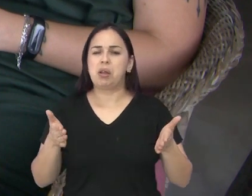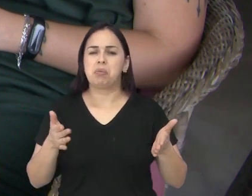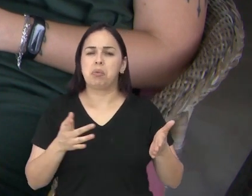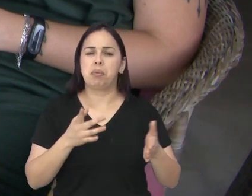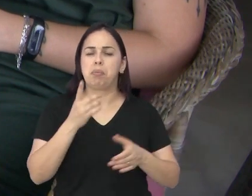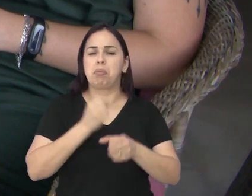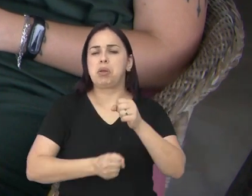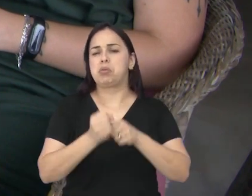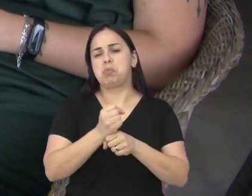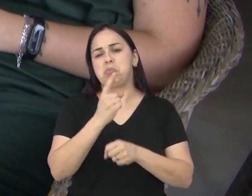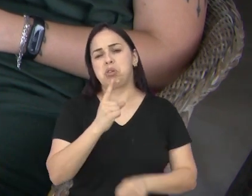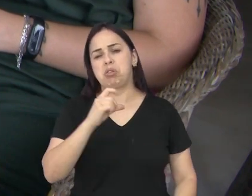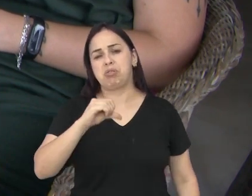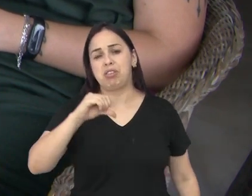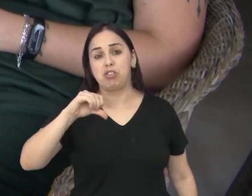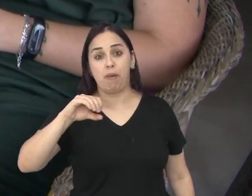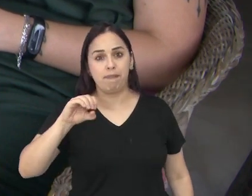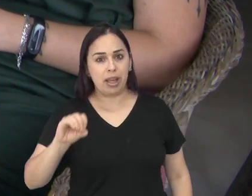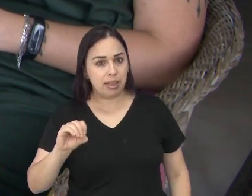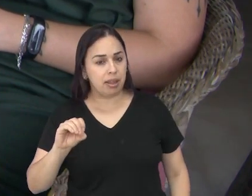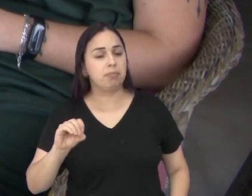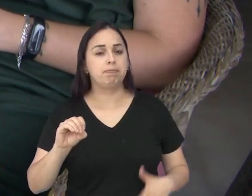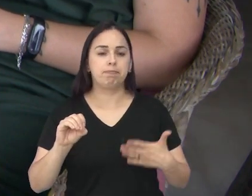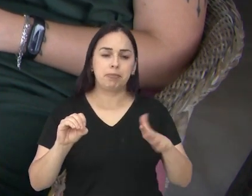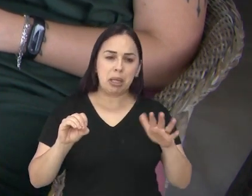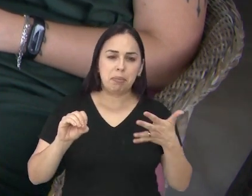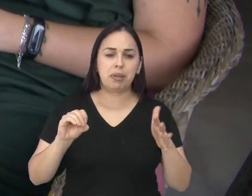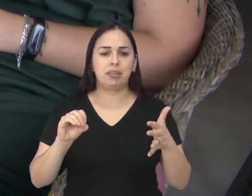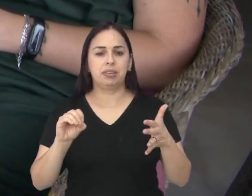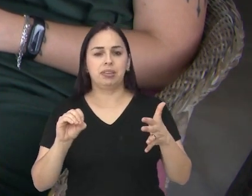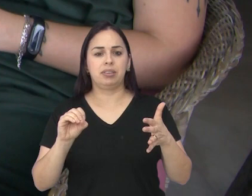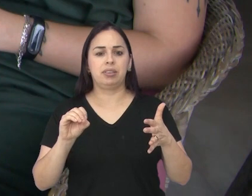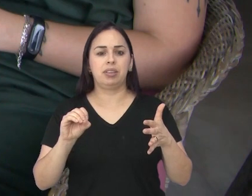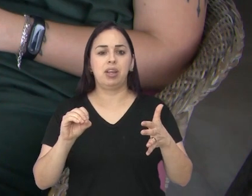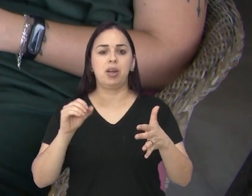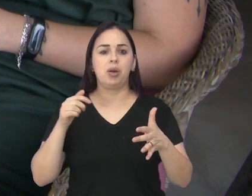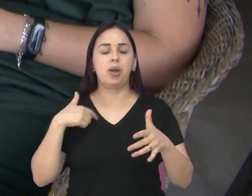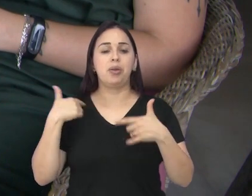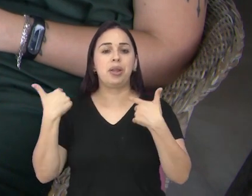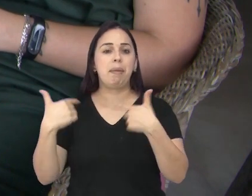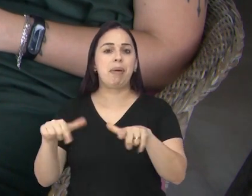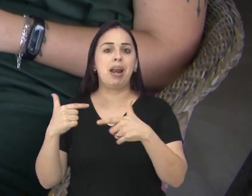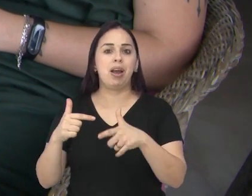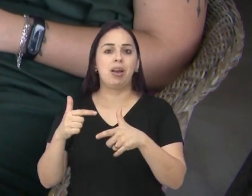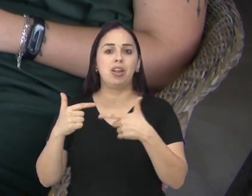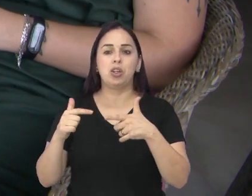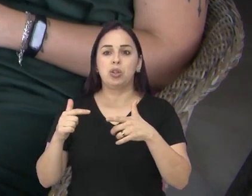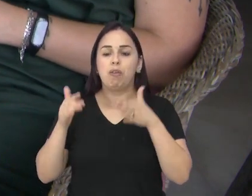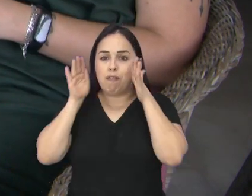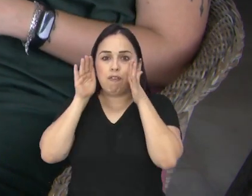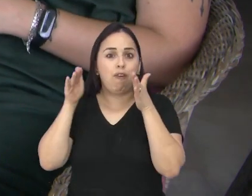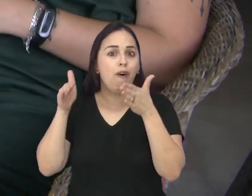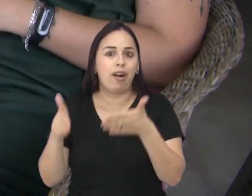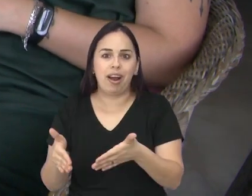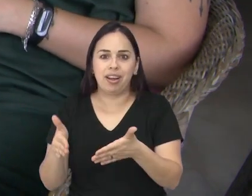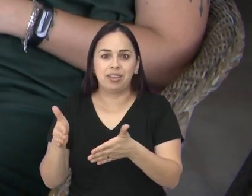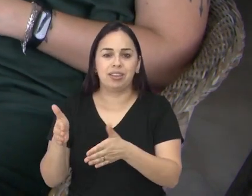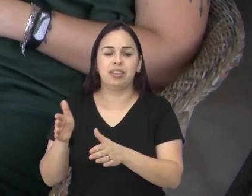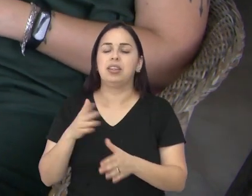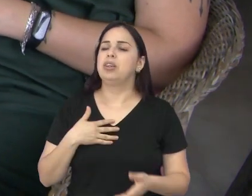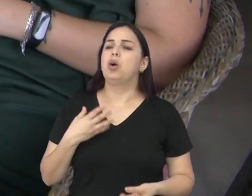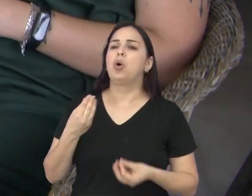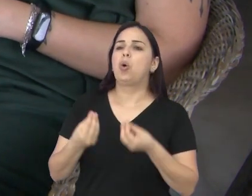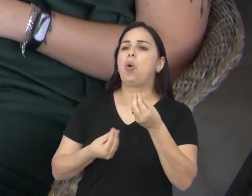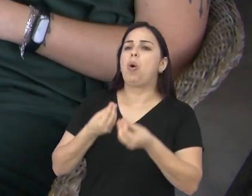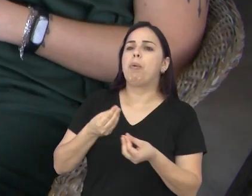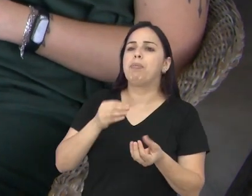90, um pouquinho antes, eu trabalho quase que exclusivamente com gravura. Né? E como que foi essa virada